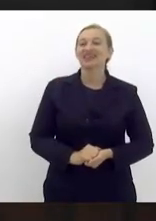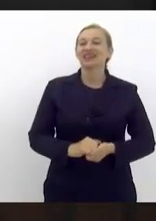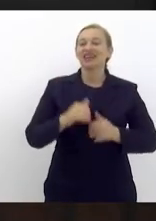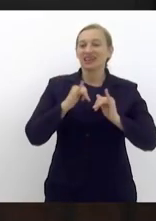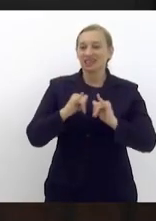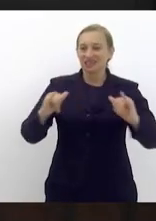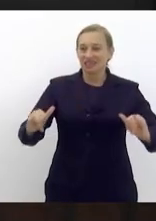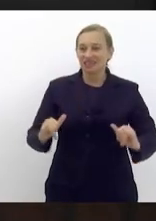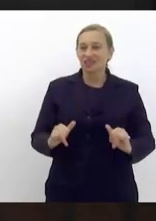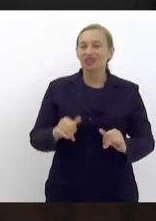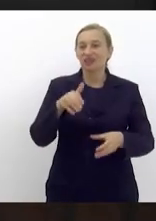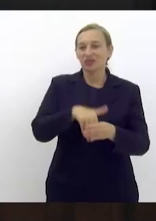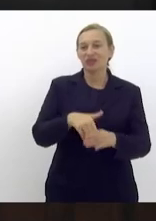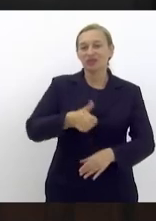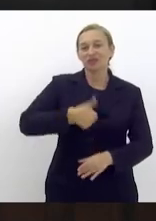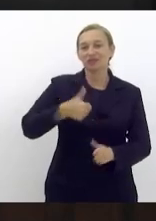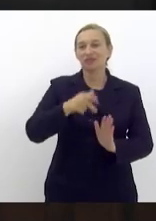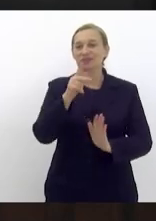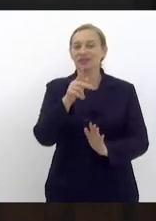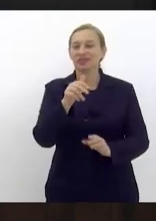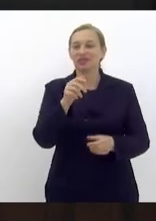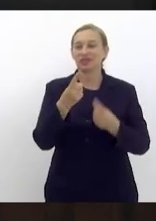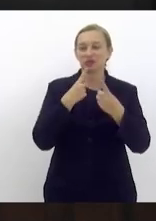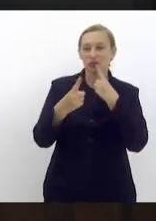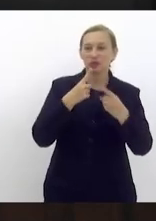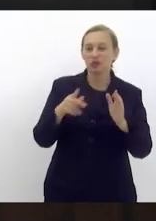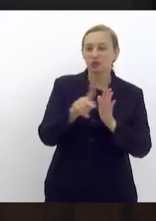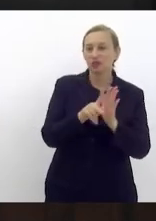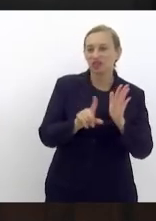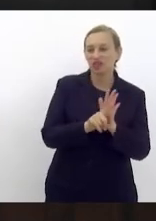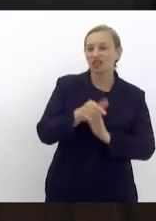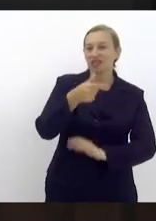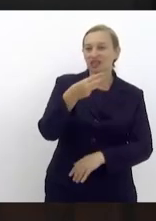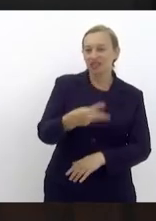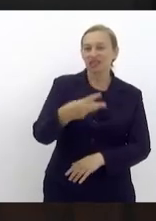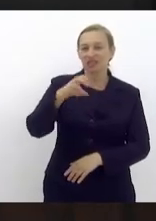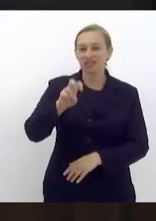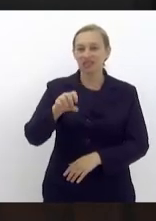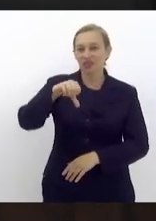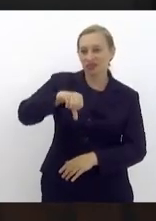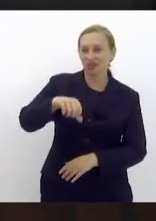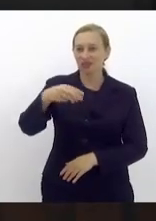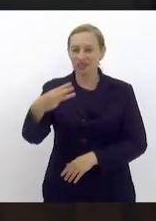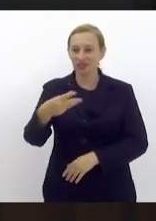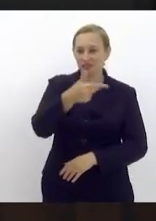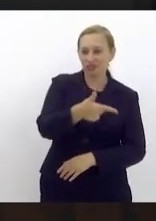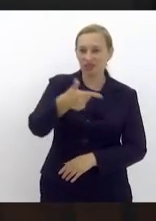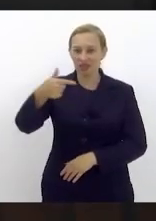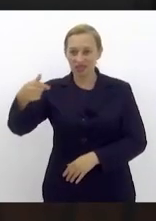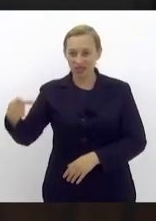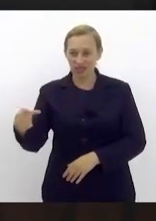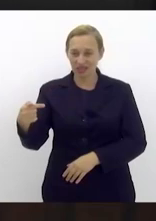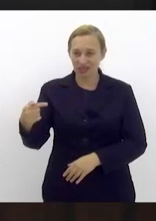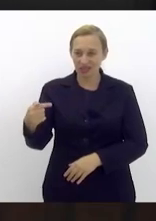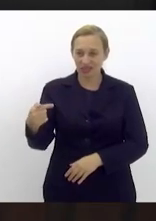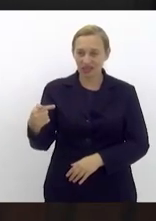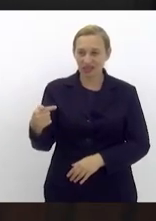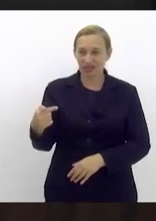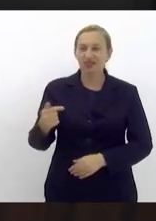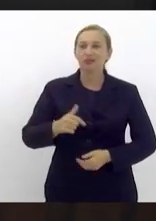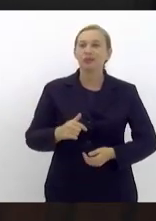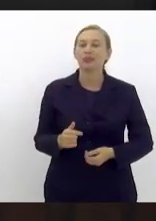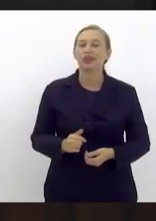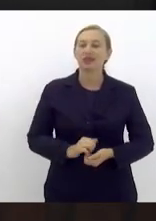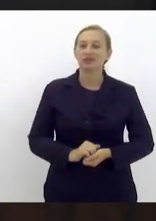hein? Votação e primeira discussão. Projeto de lei número 3593, de 2017,